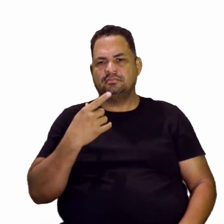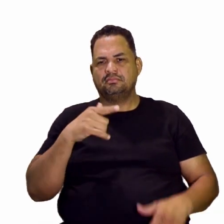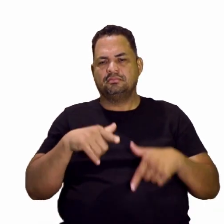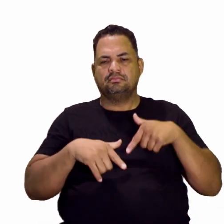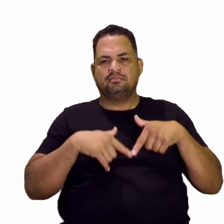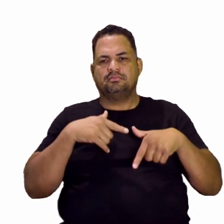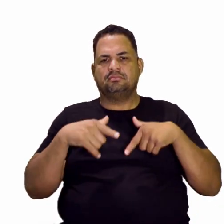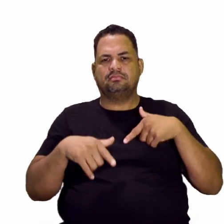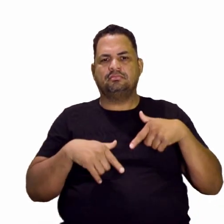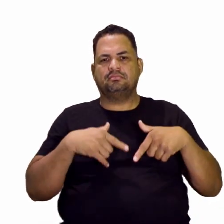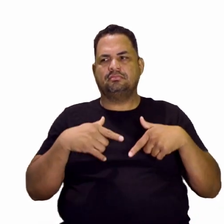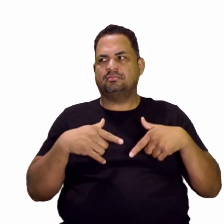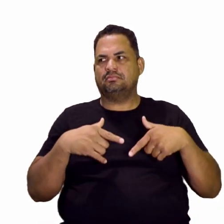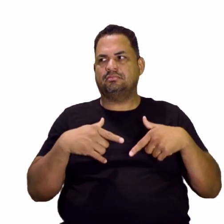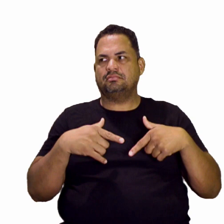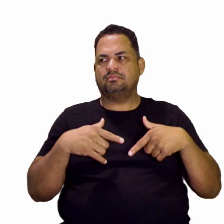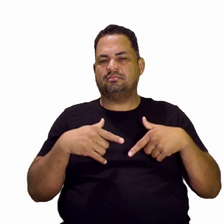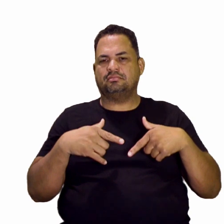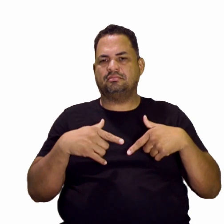Como a